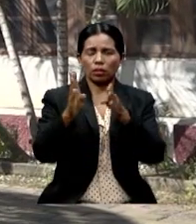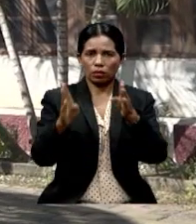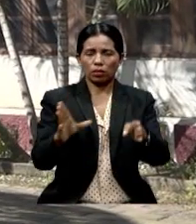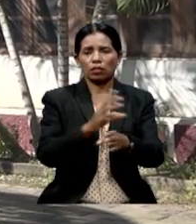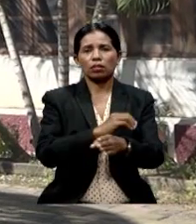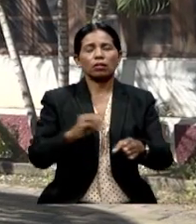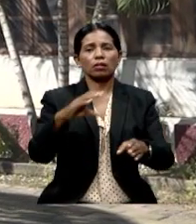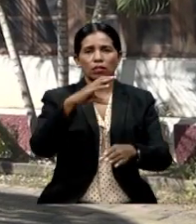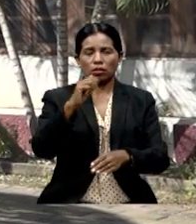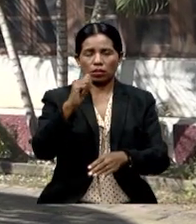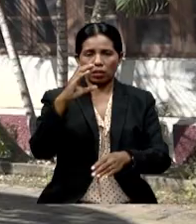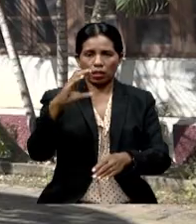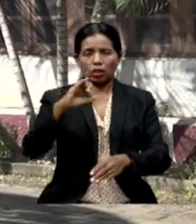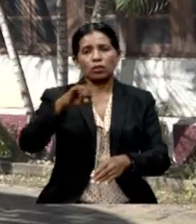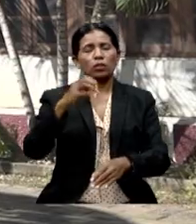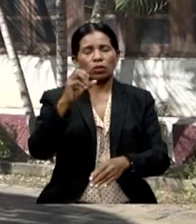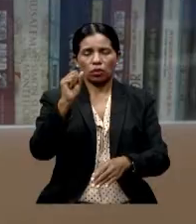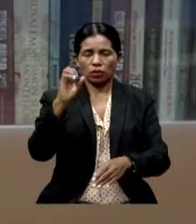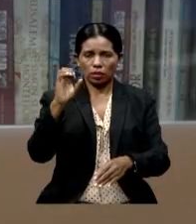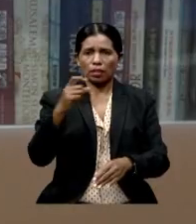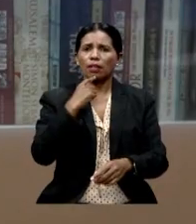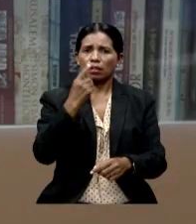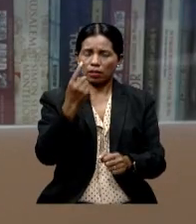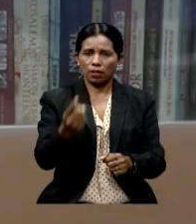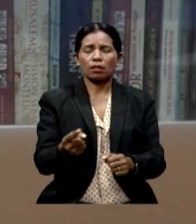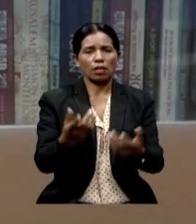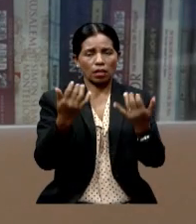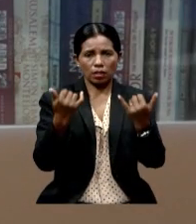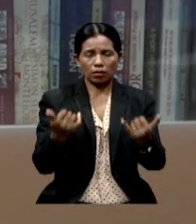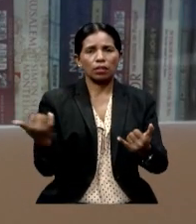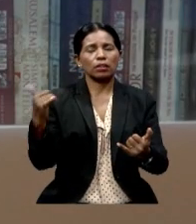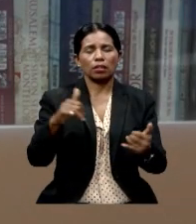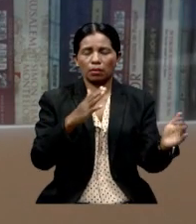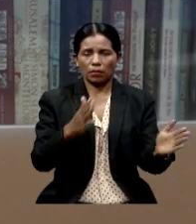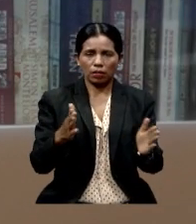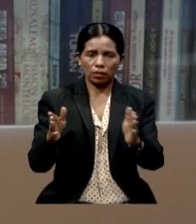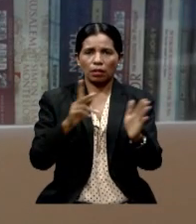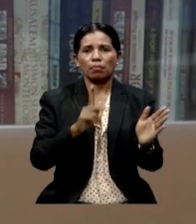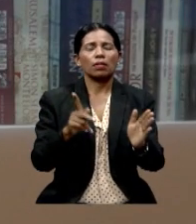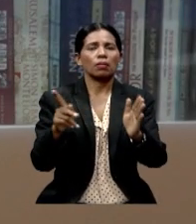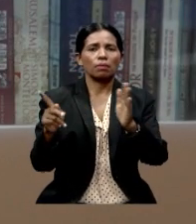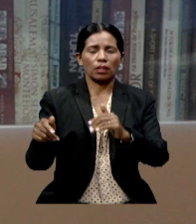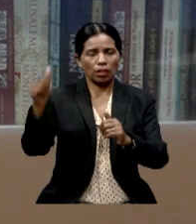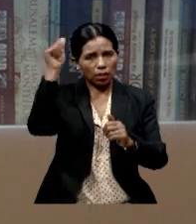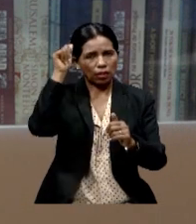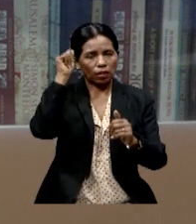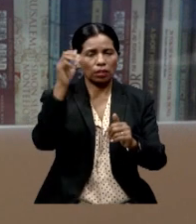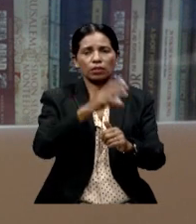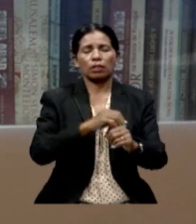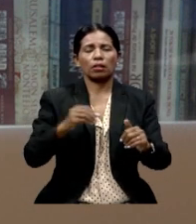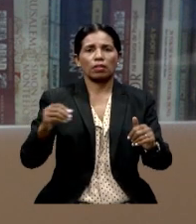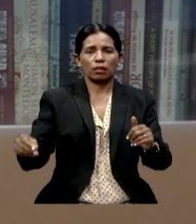Comissão Anticorrupção José de Araújo Verdial Hateten daudaune sira prepara det plano no analisa mapamento